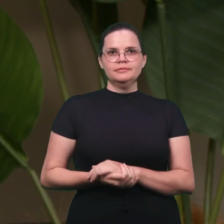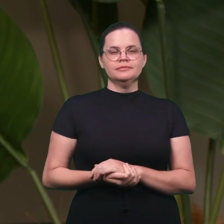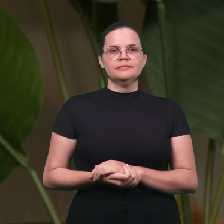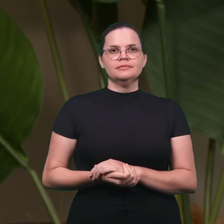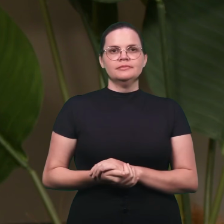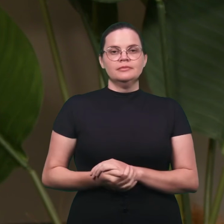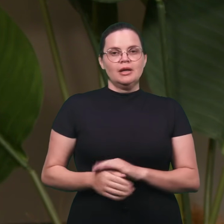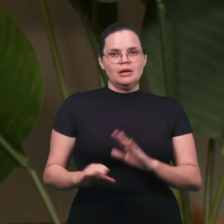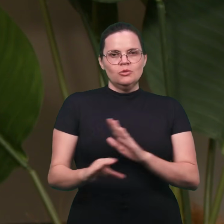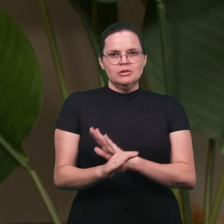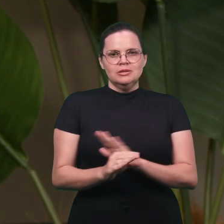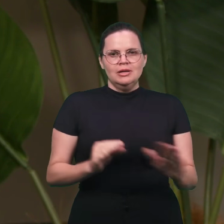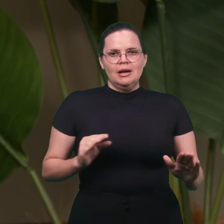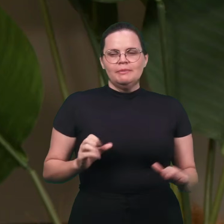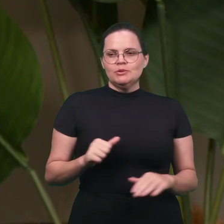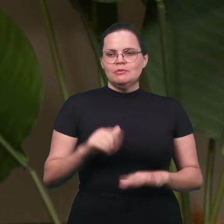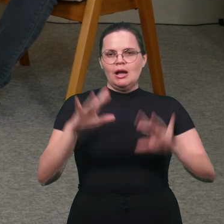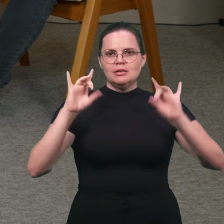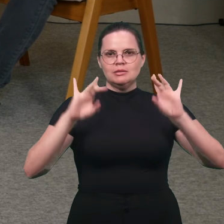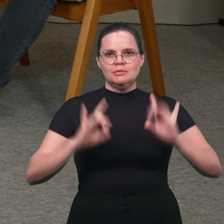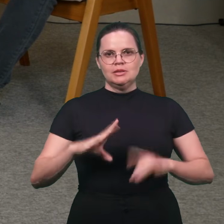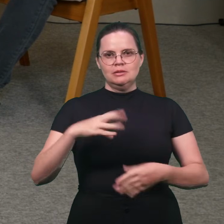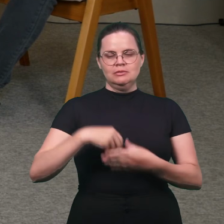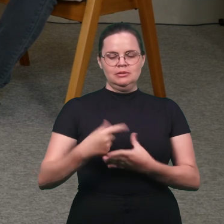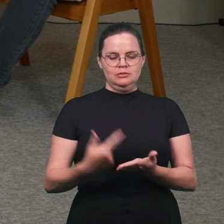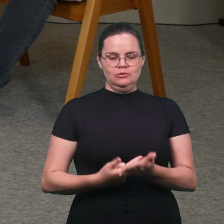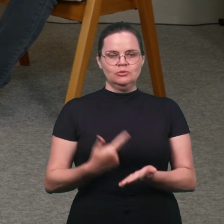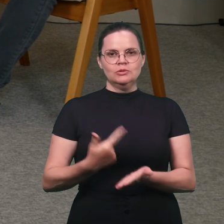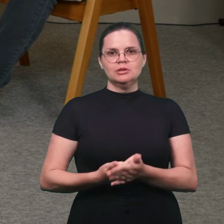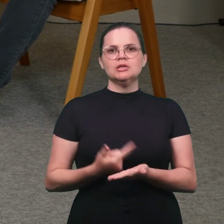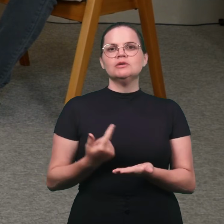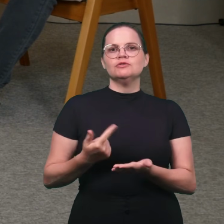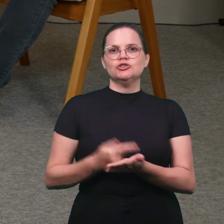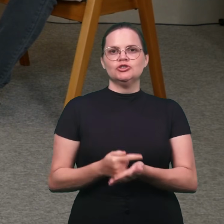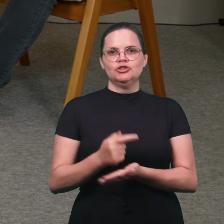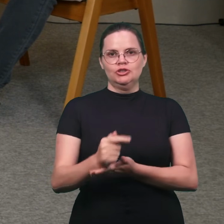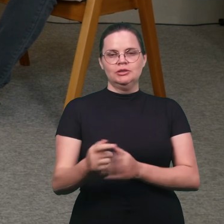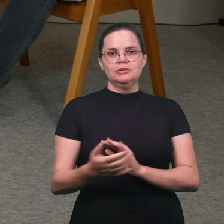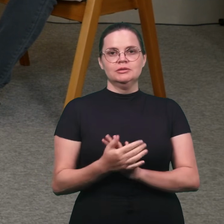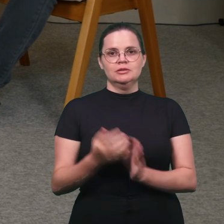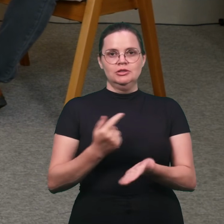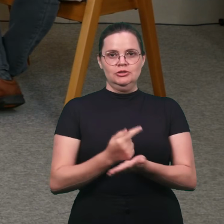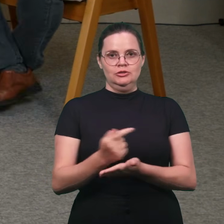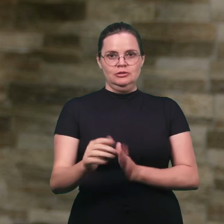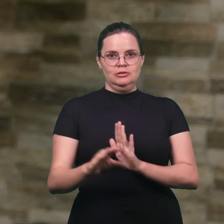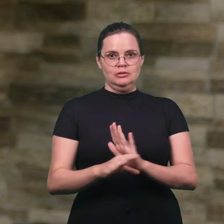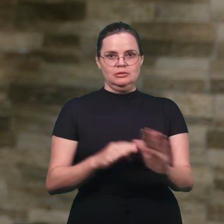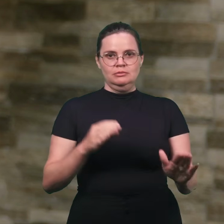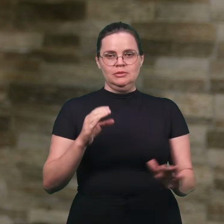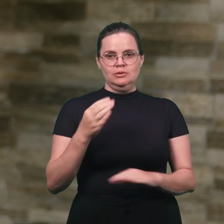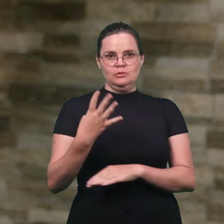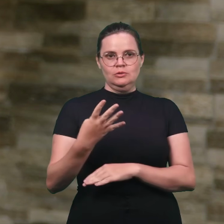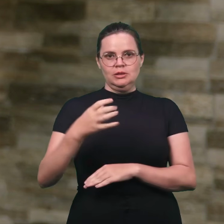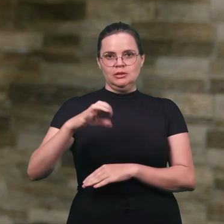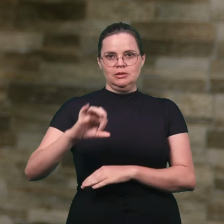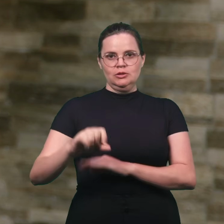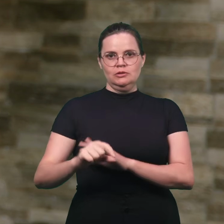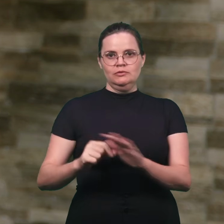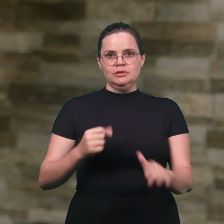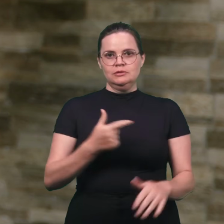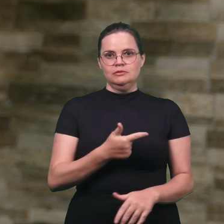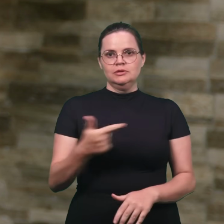mais incríveis de Gênesis, né? Está em Gênesis 49, verso 22. É isso mesmo, eu gostaria de